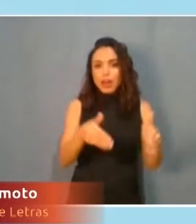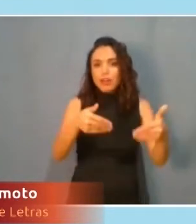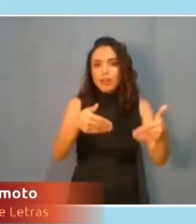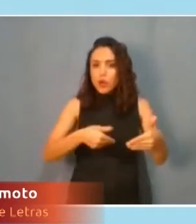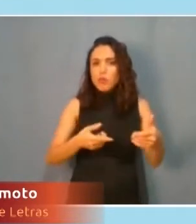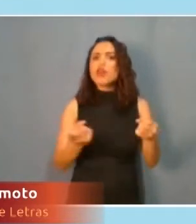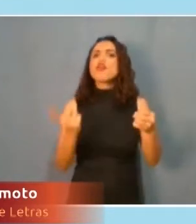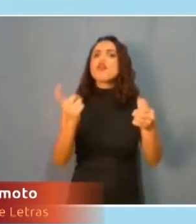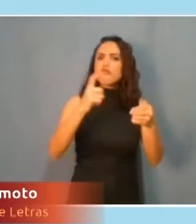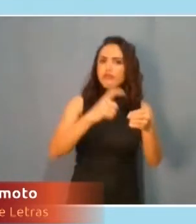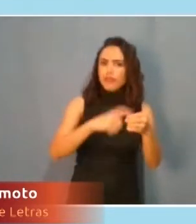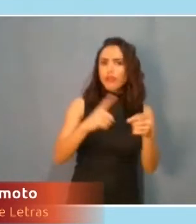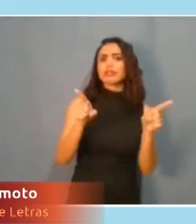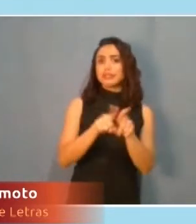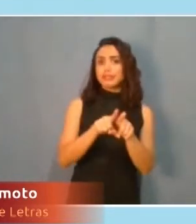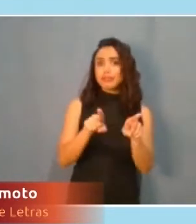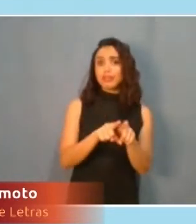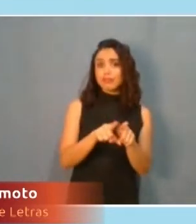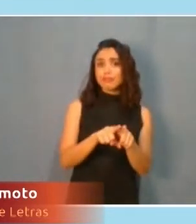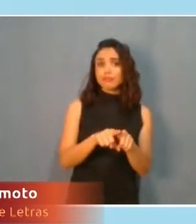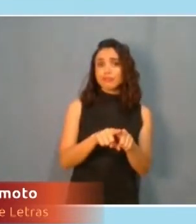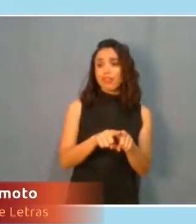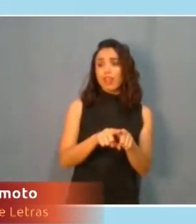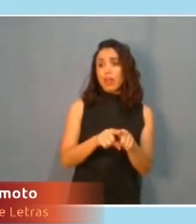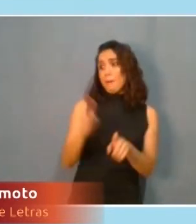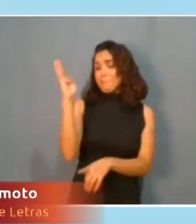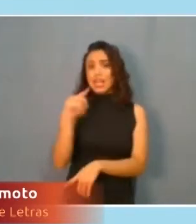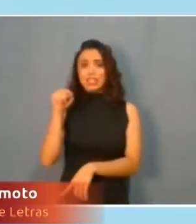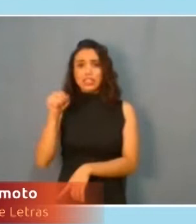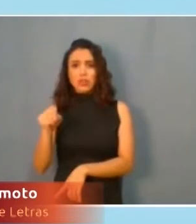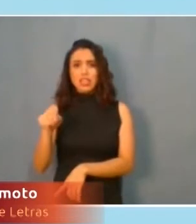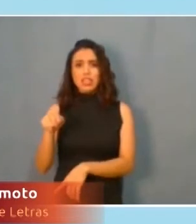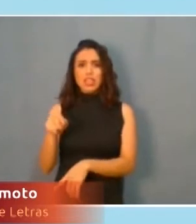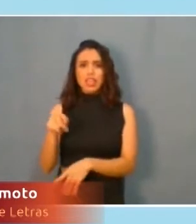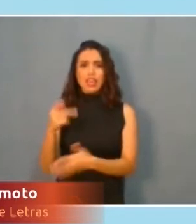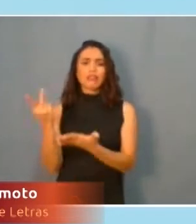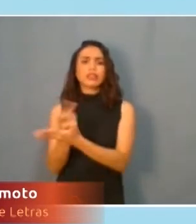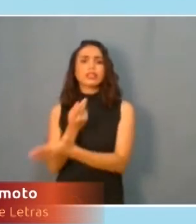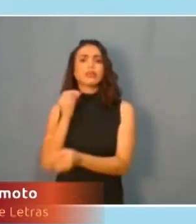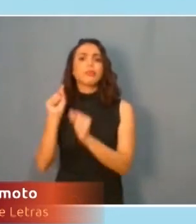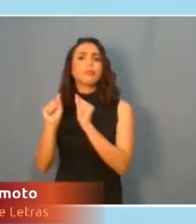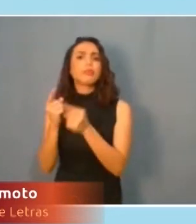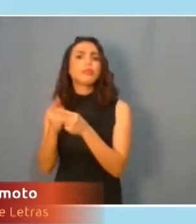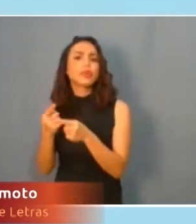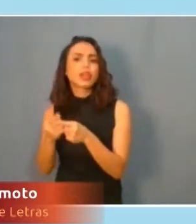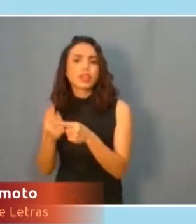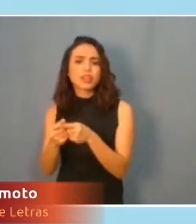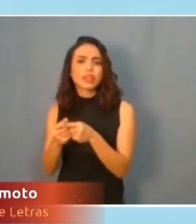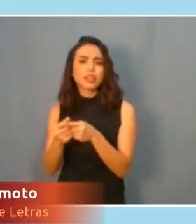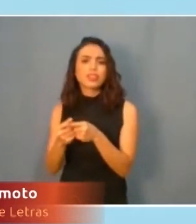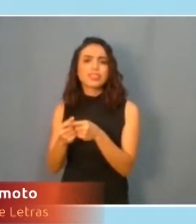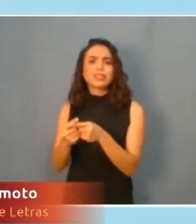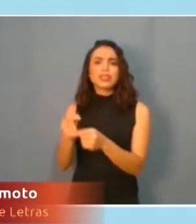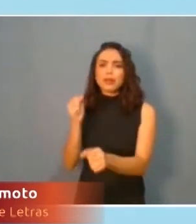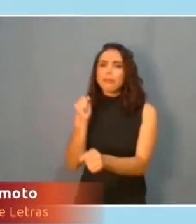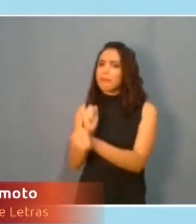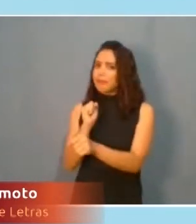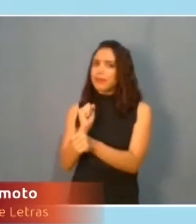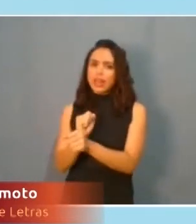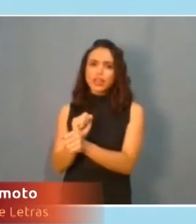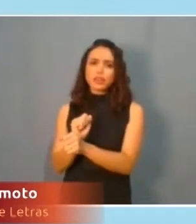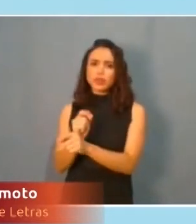nessa situação por um acaso, não. Isso tudo foi o que a gente plantou ao longo dos últimos anos, e agora está se